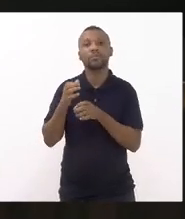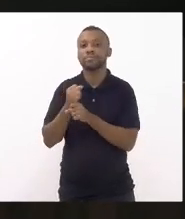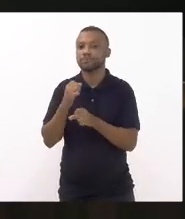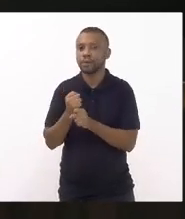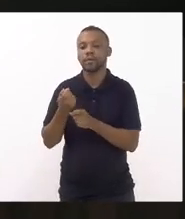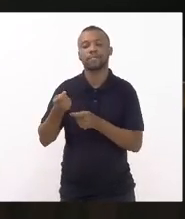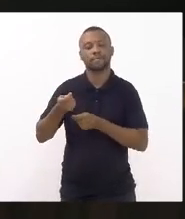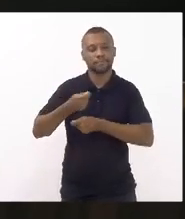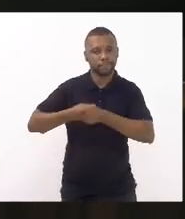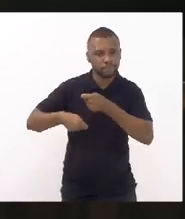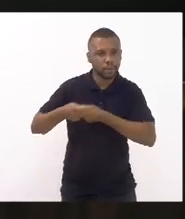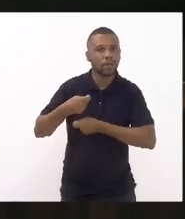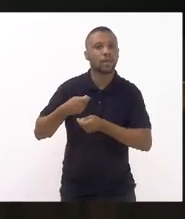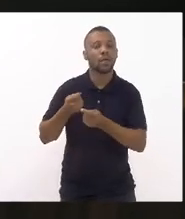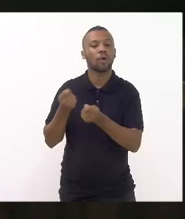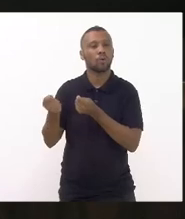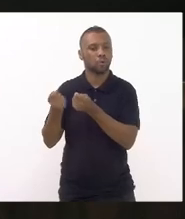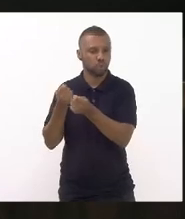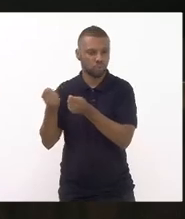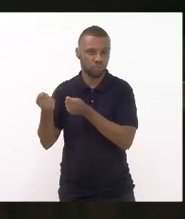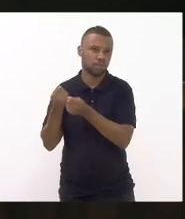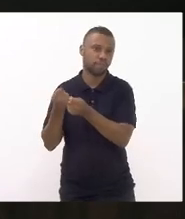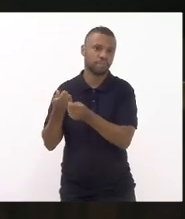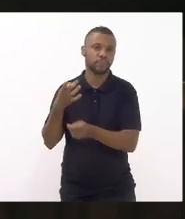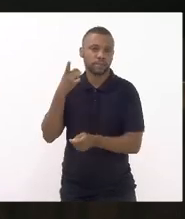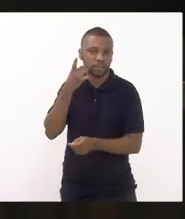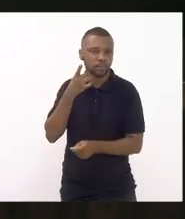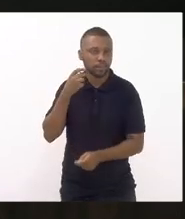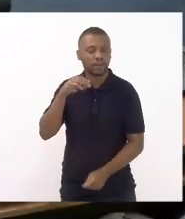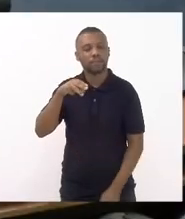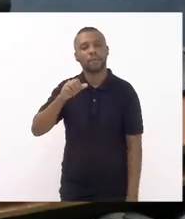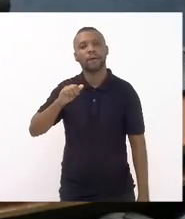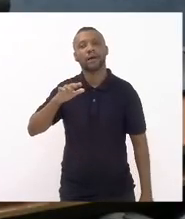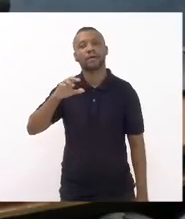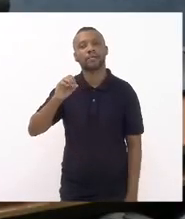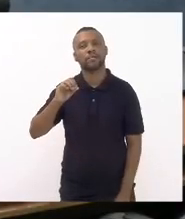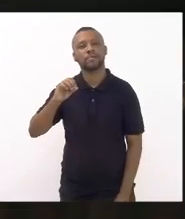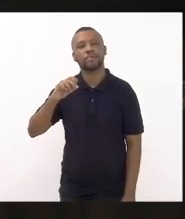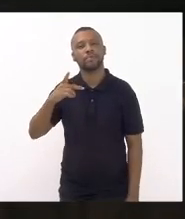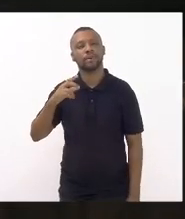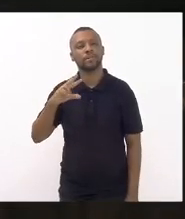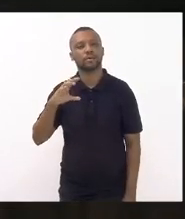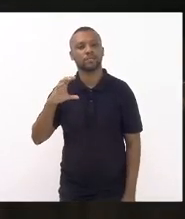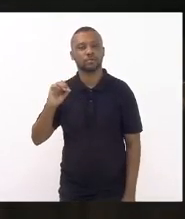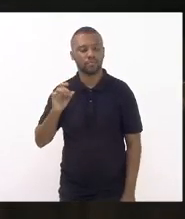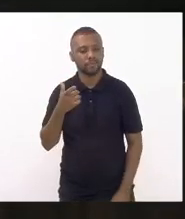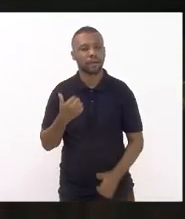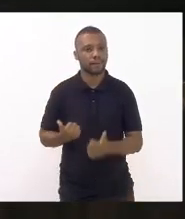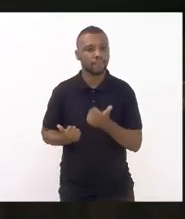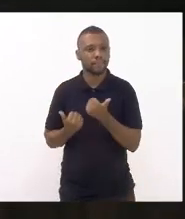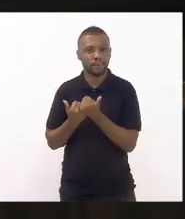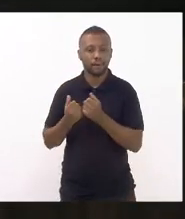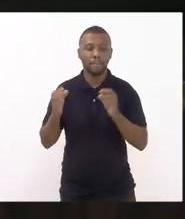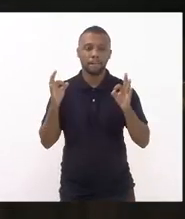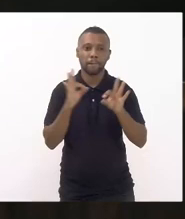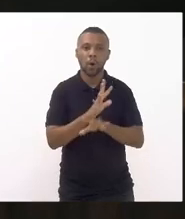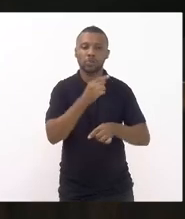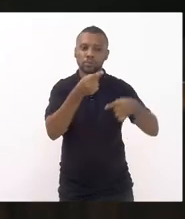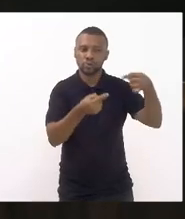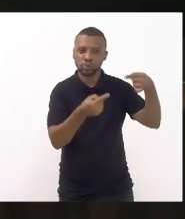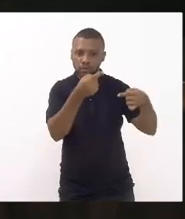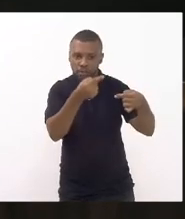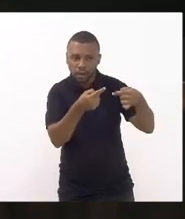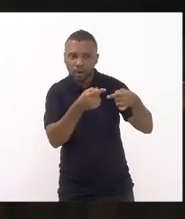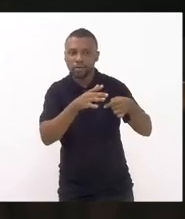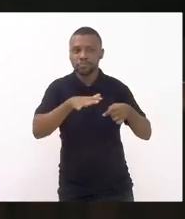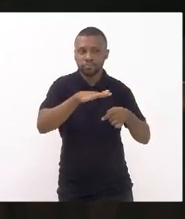Fiscalização Financeira e Controle, deputado Márcio Pacheco. Favorável. Com pareceres emitido. Em discussão. Não havendo o que